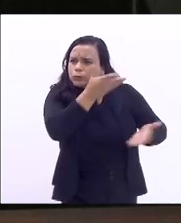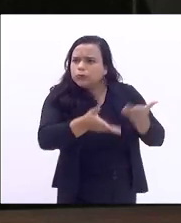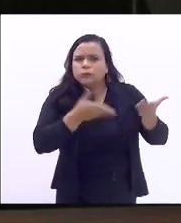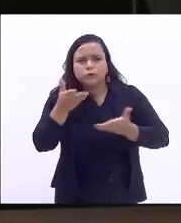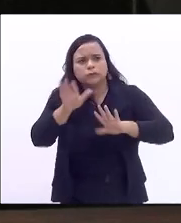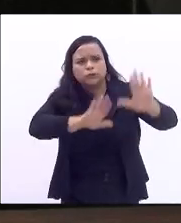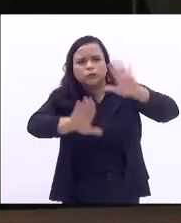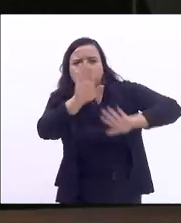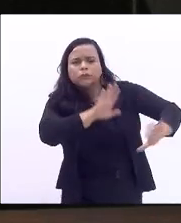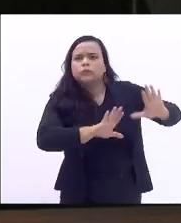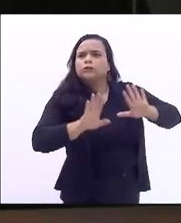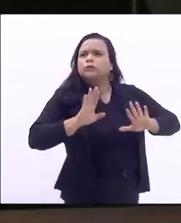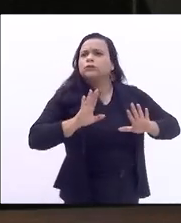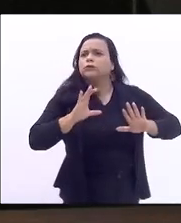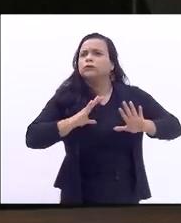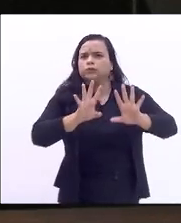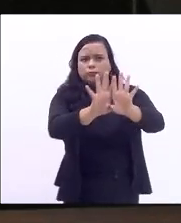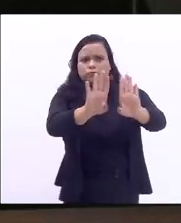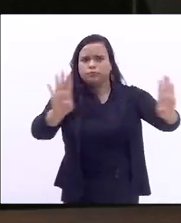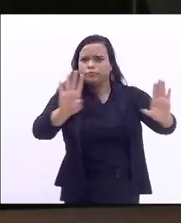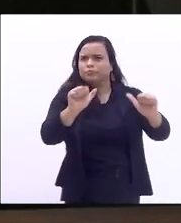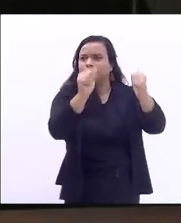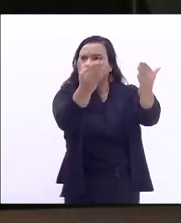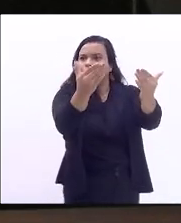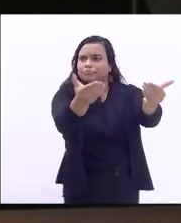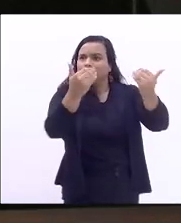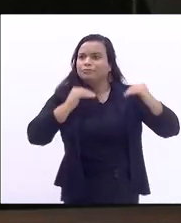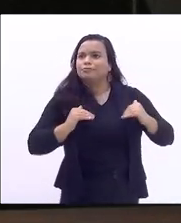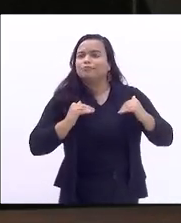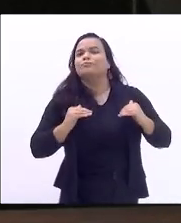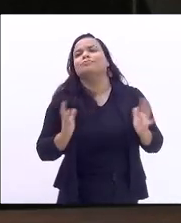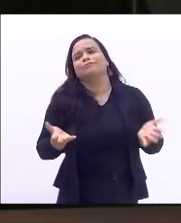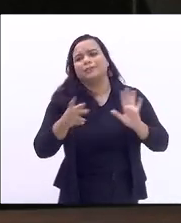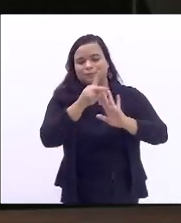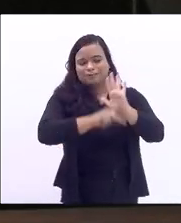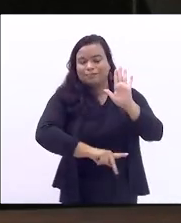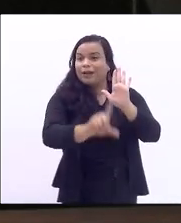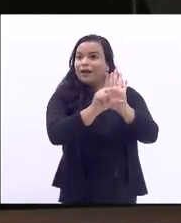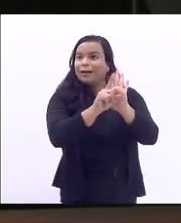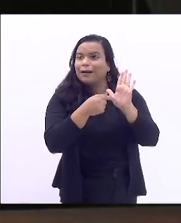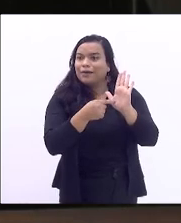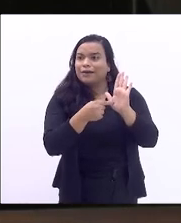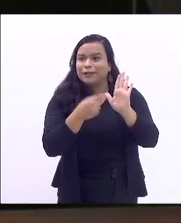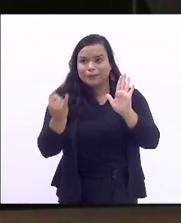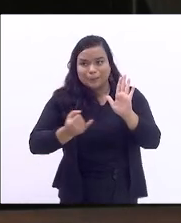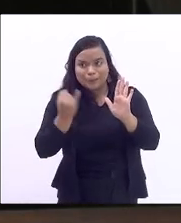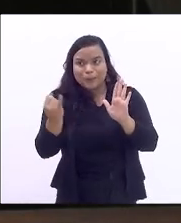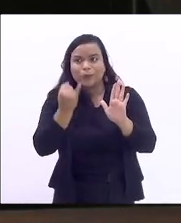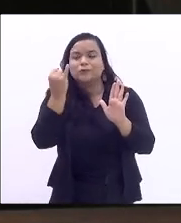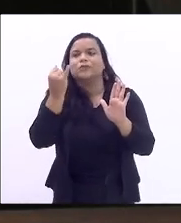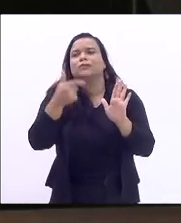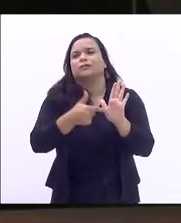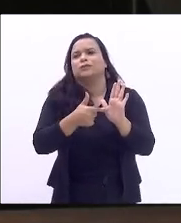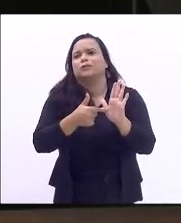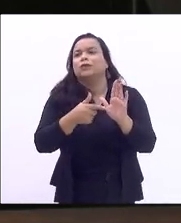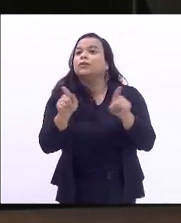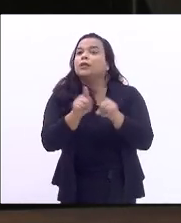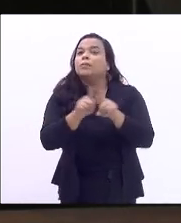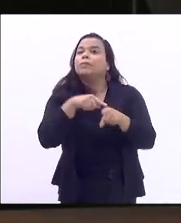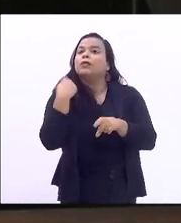cuidados existentes é muito mais do que esse pele o que nós poderíamos fazer então